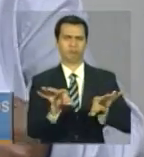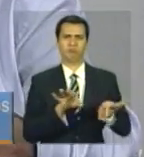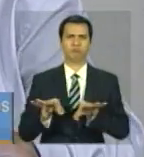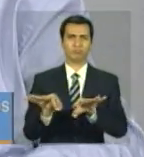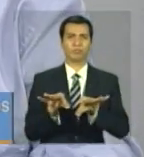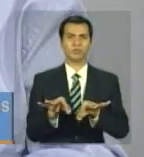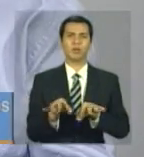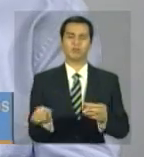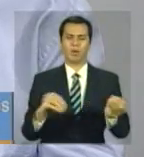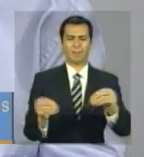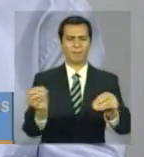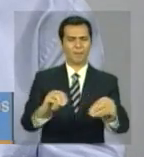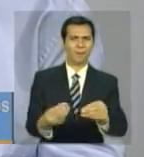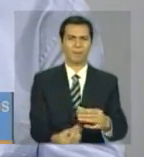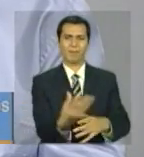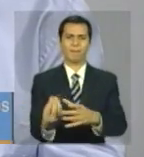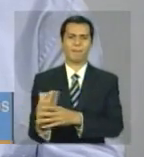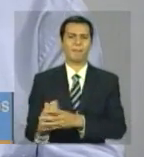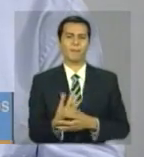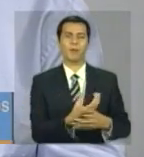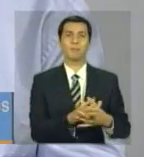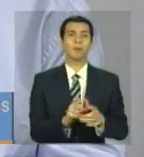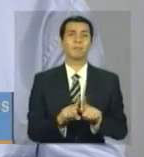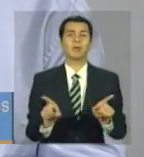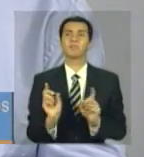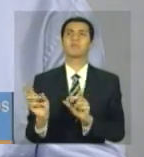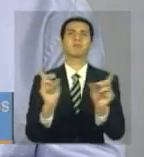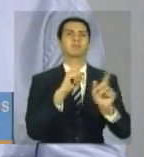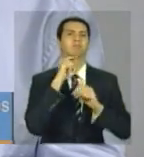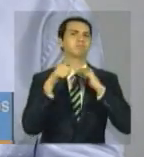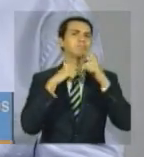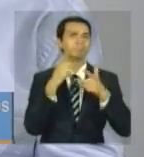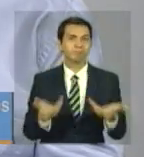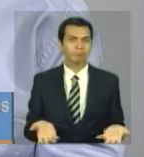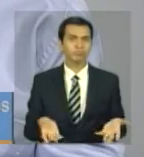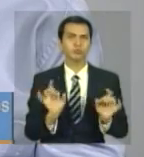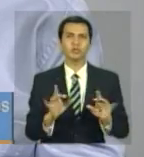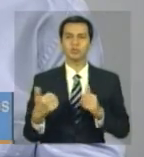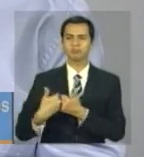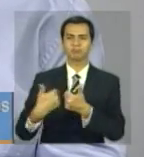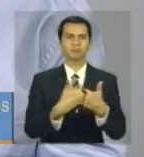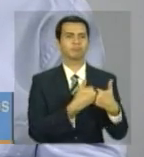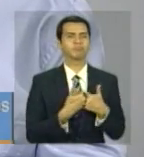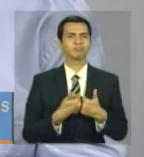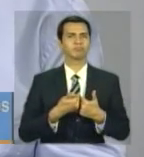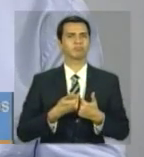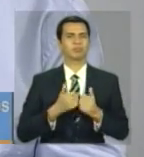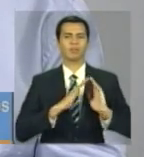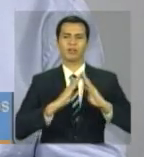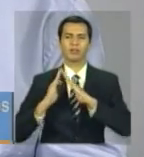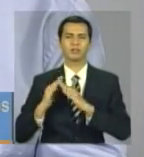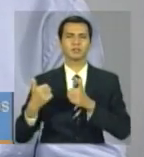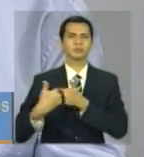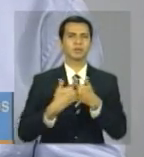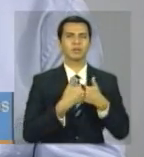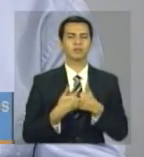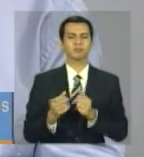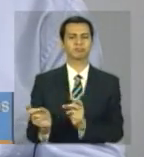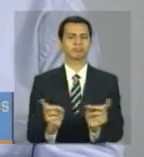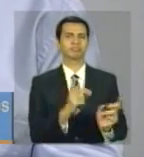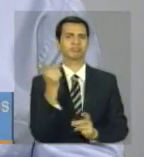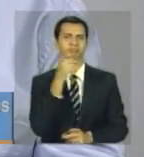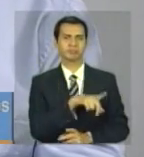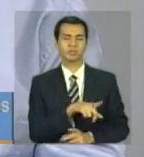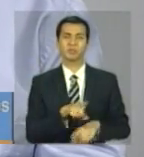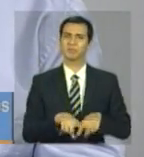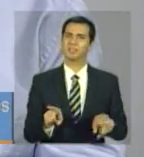à venda naquela população que está ao seu entorno, né? E na venda institucional eles ainda não têm acesso, né? Então, nós